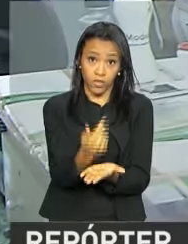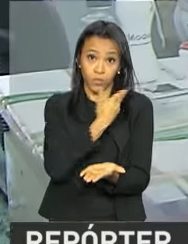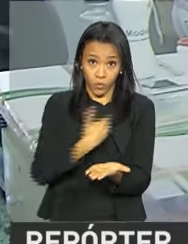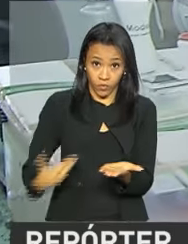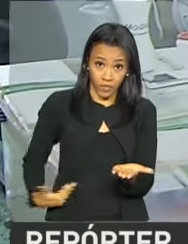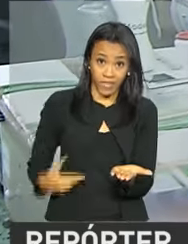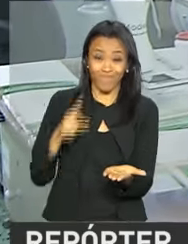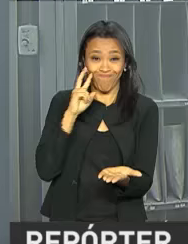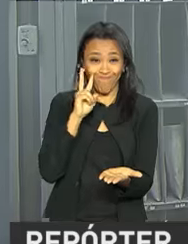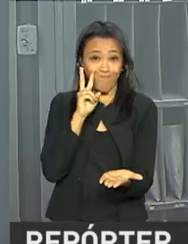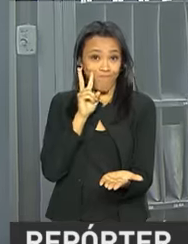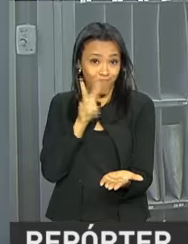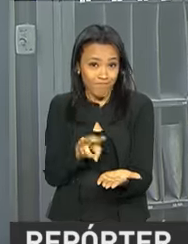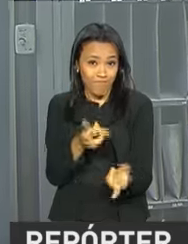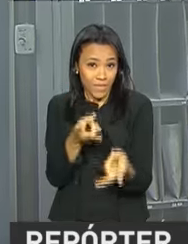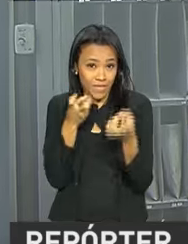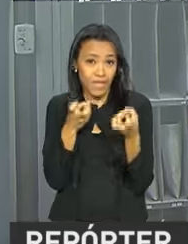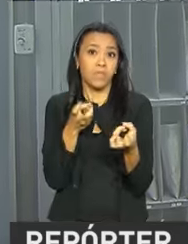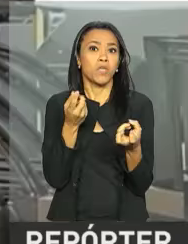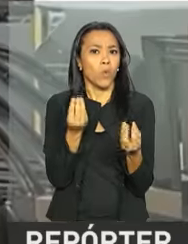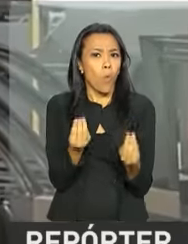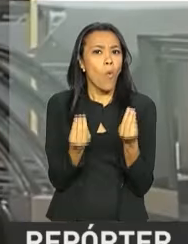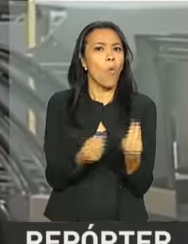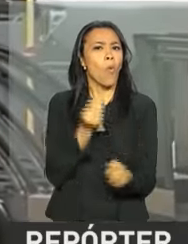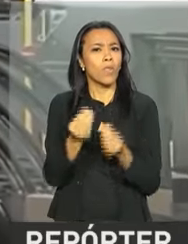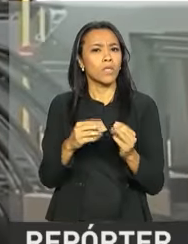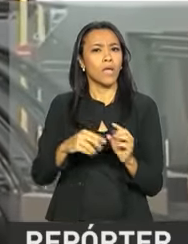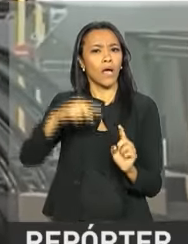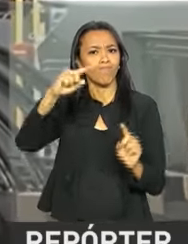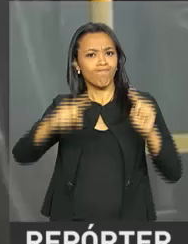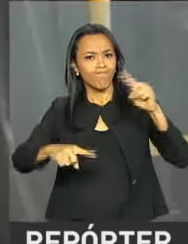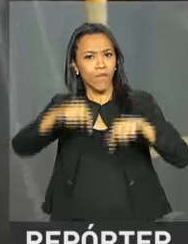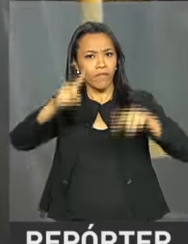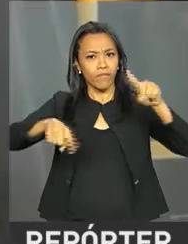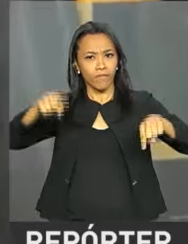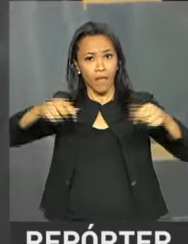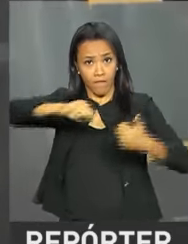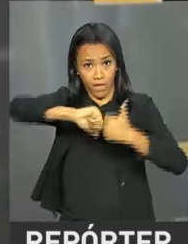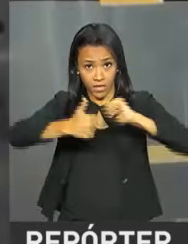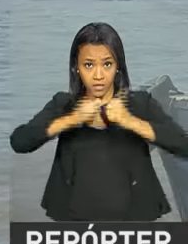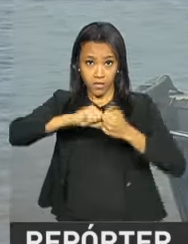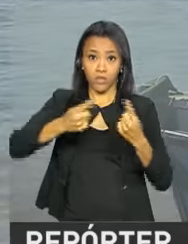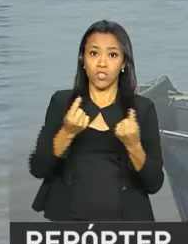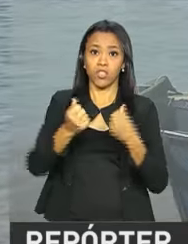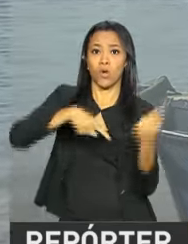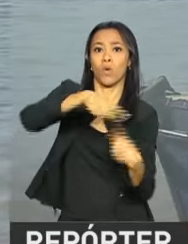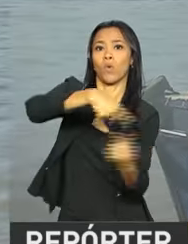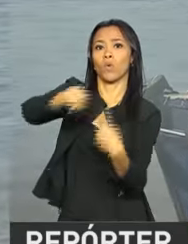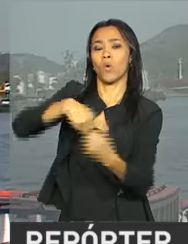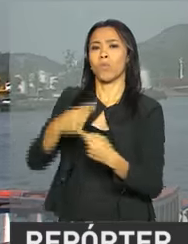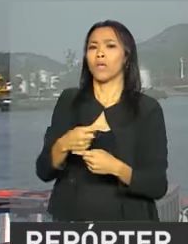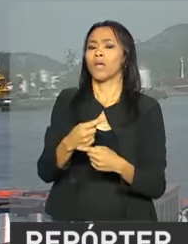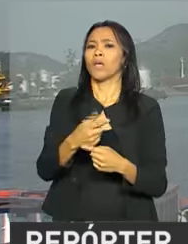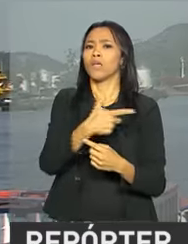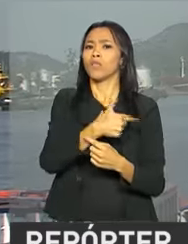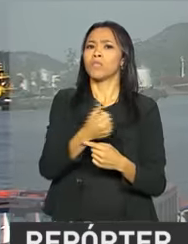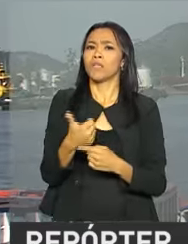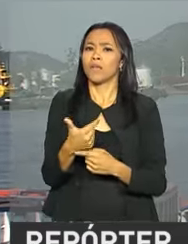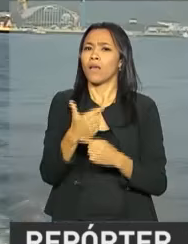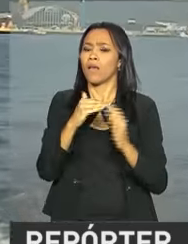nível de atividade econômica do país. Em 2016, a produção industrial recuou mais de